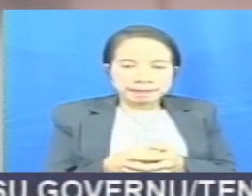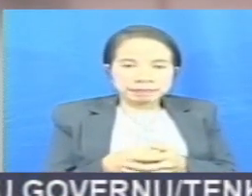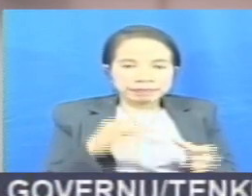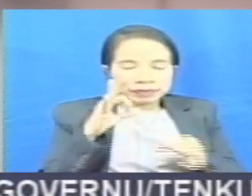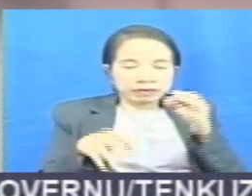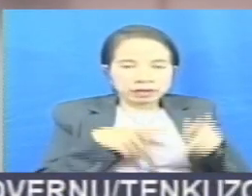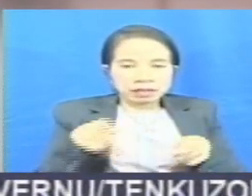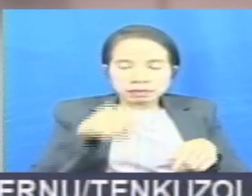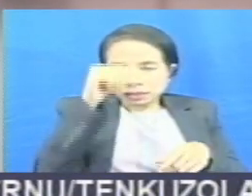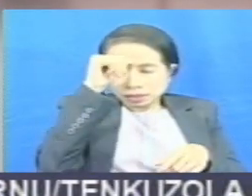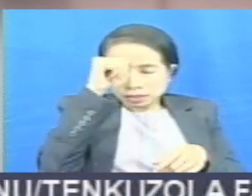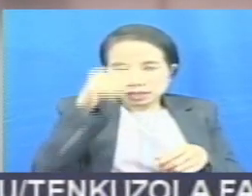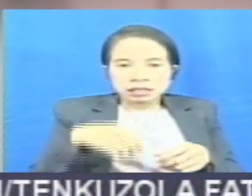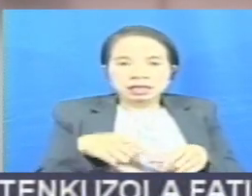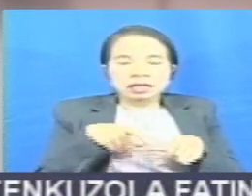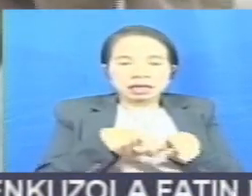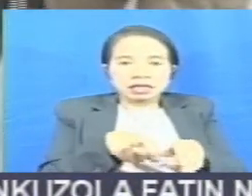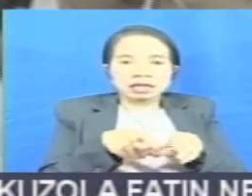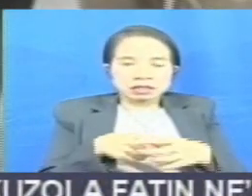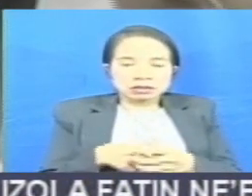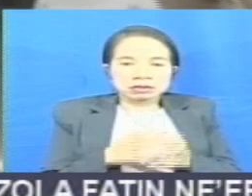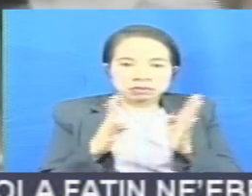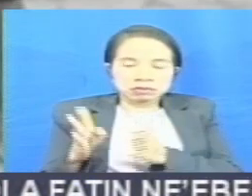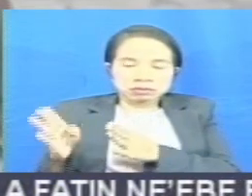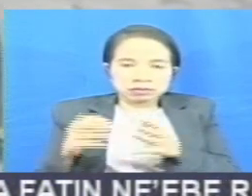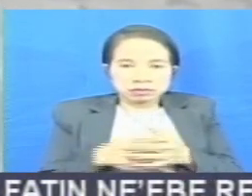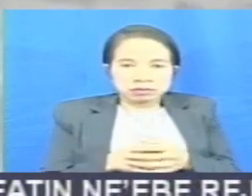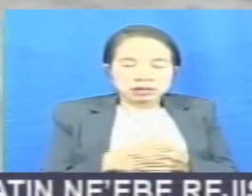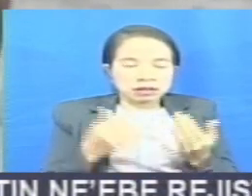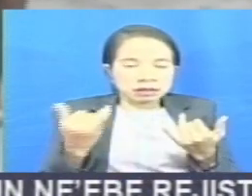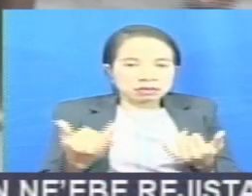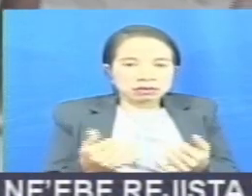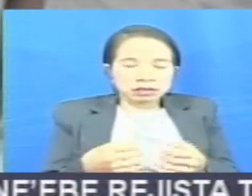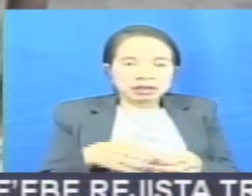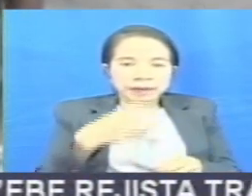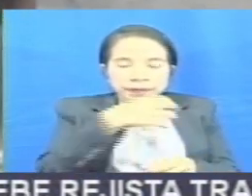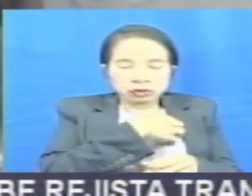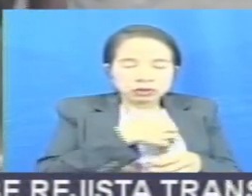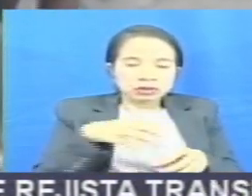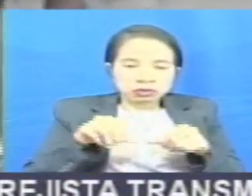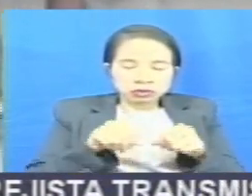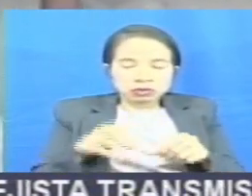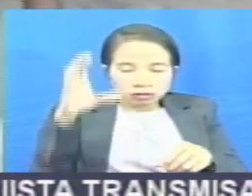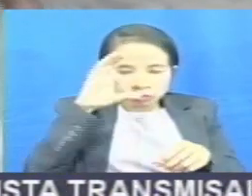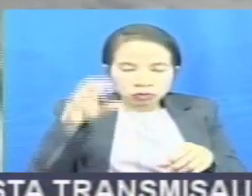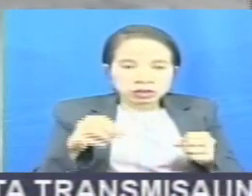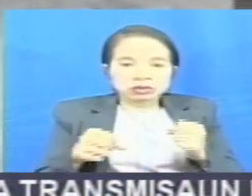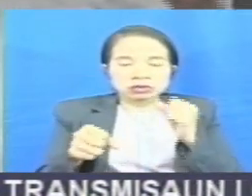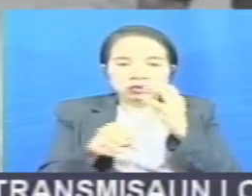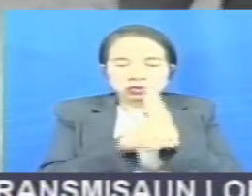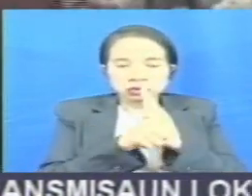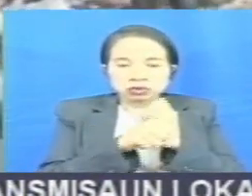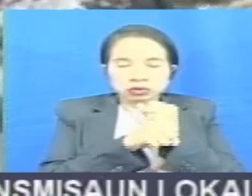Entretanto, cidadão indiano refere a acesso na Rússia processo. Dedão né, pesi continua a buscar tuir rela suspeito indiano.